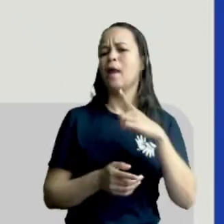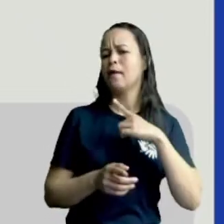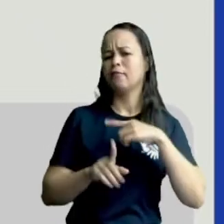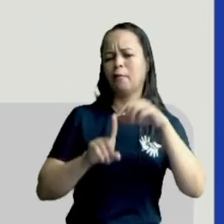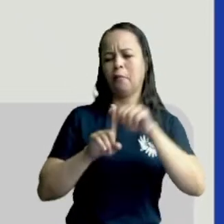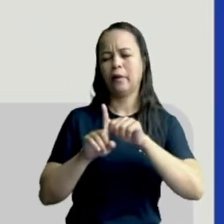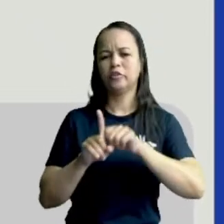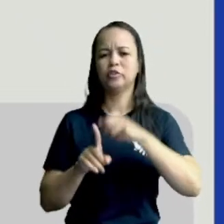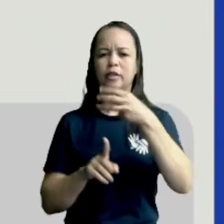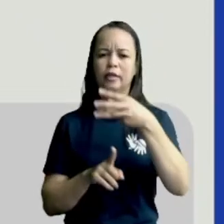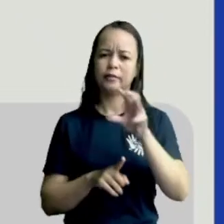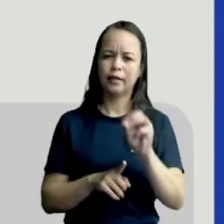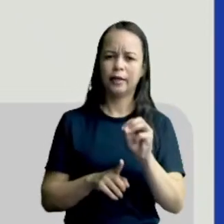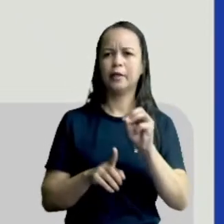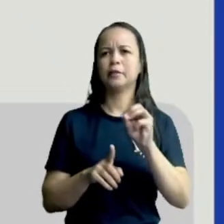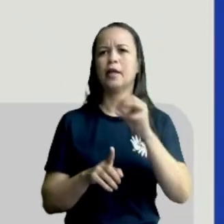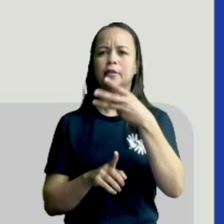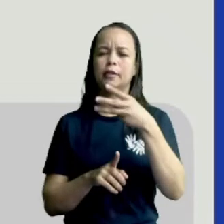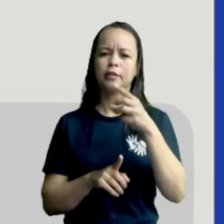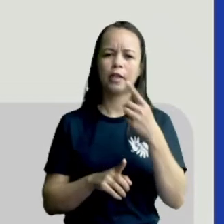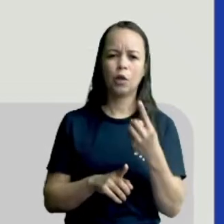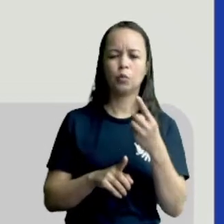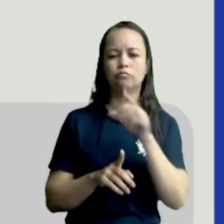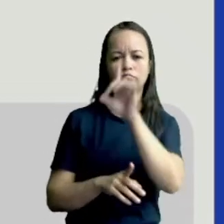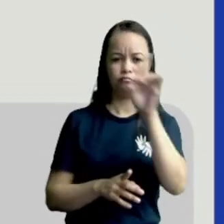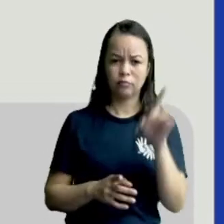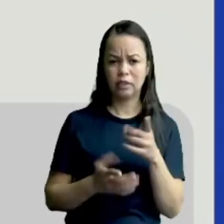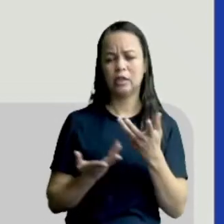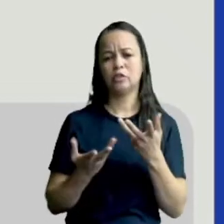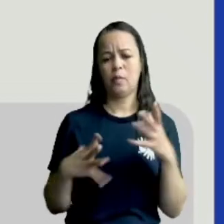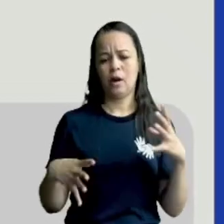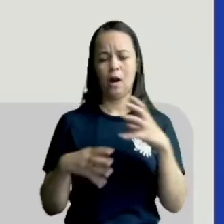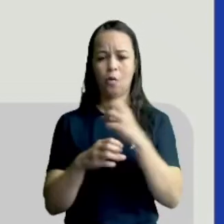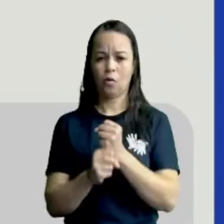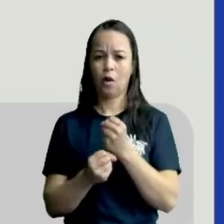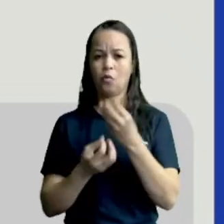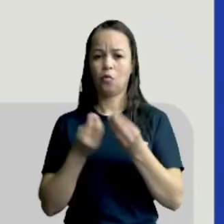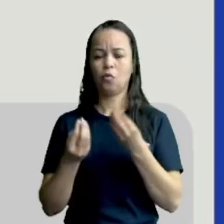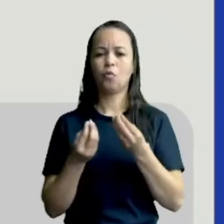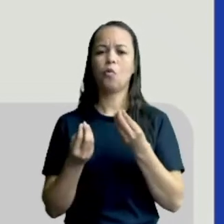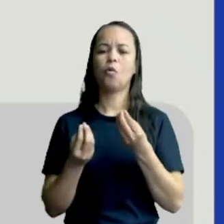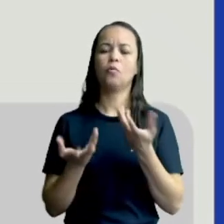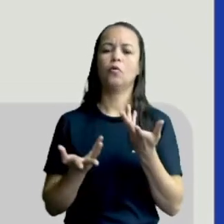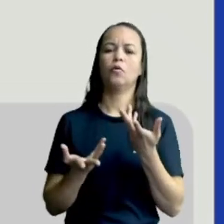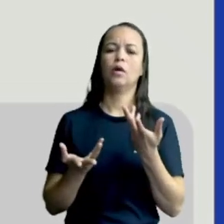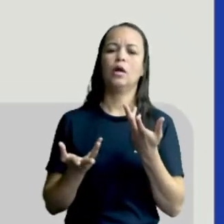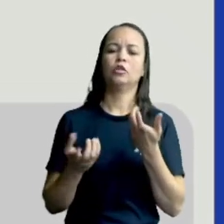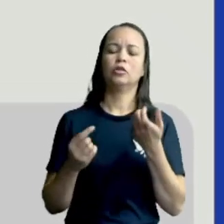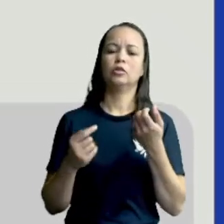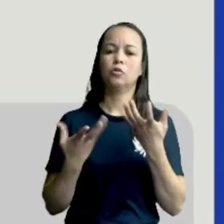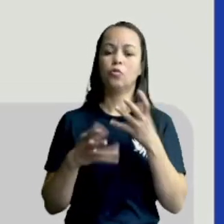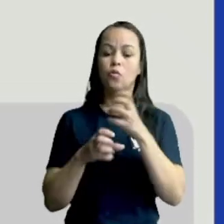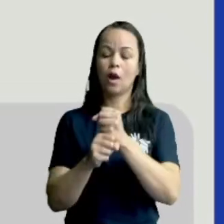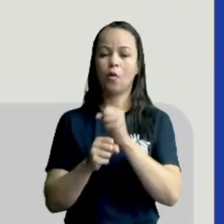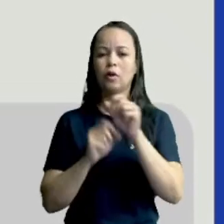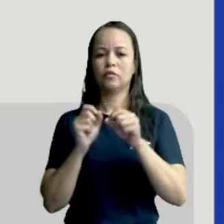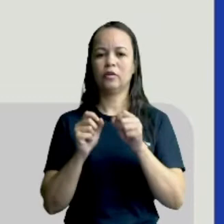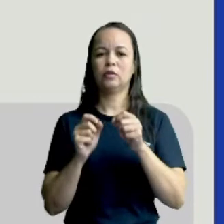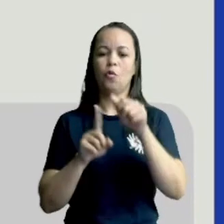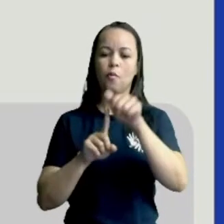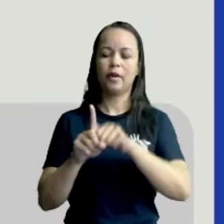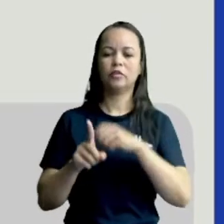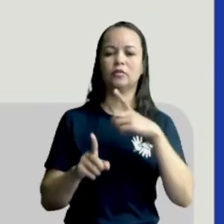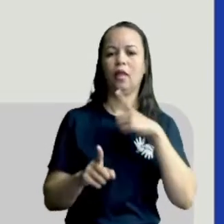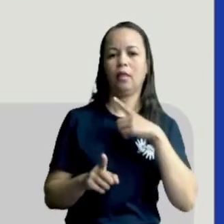dias, mas para representação de cálculo, a gente utiliza como se o mês tivesse 30 dias. Ok? Se liga